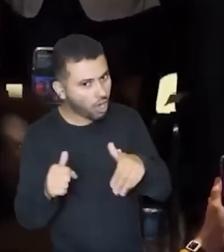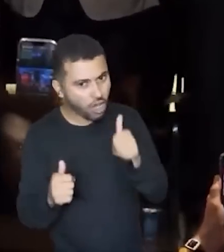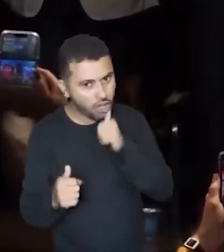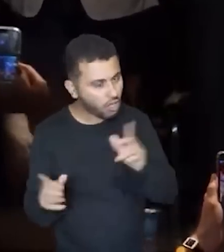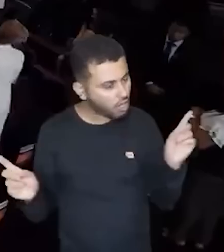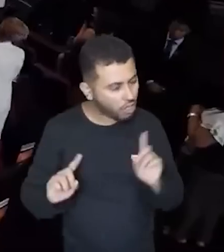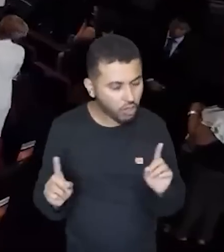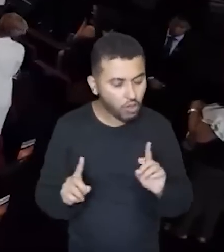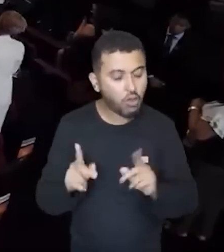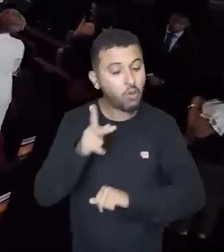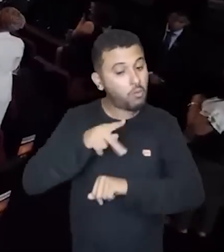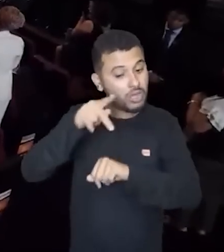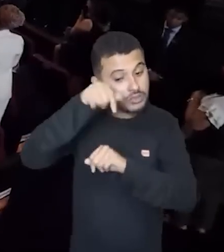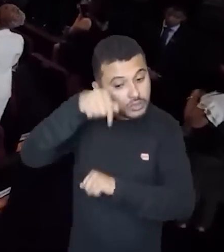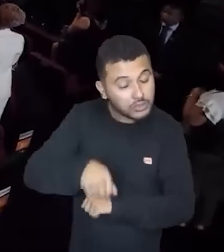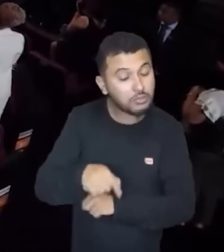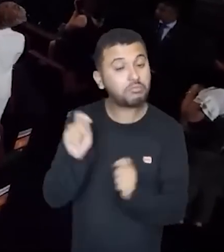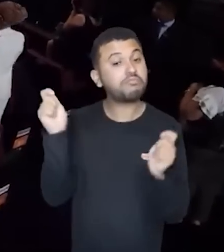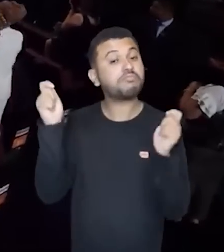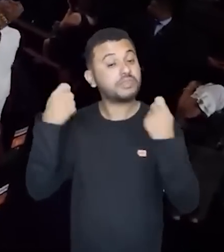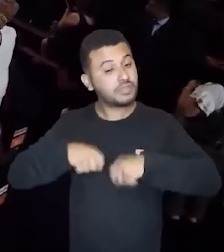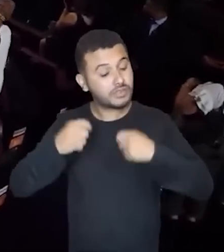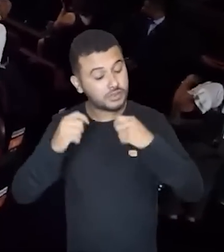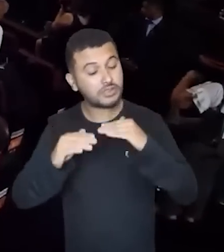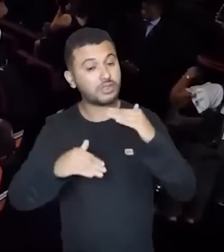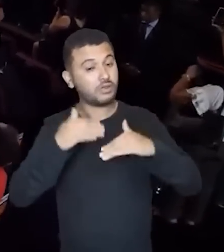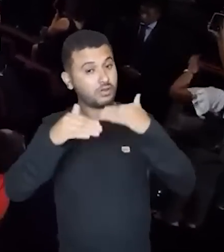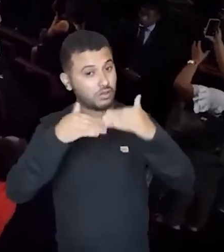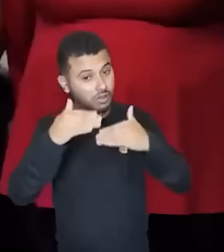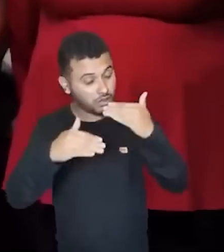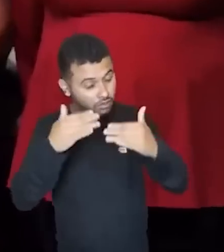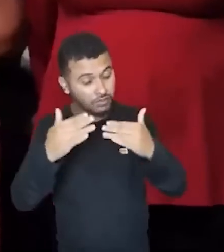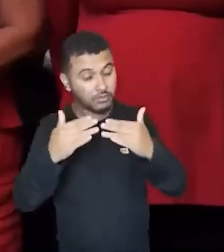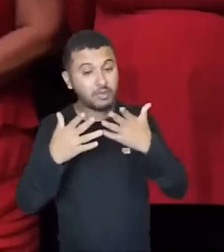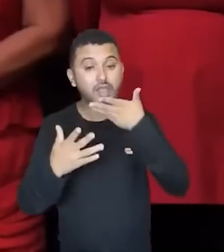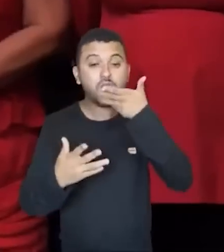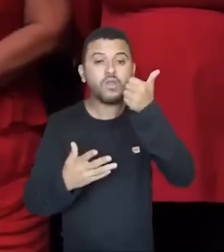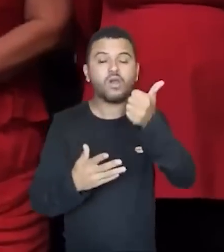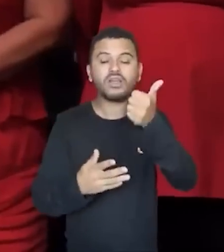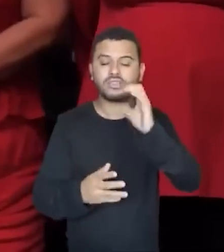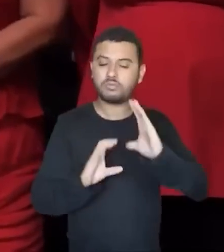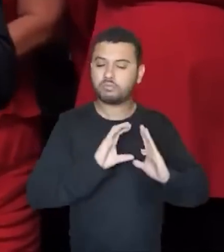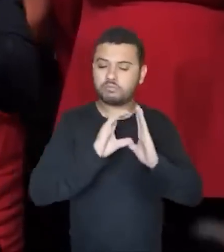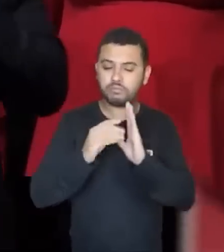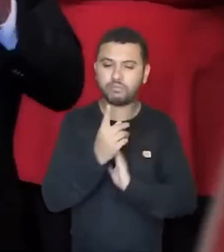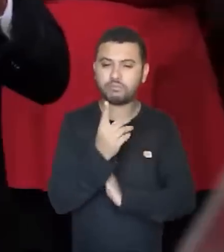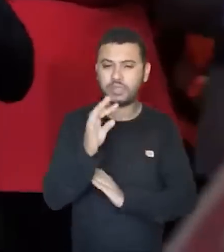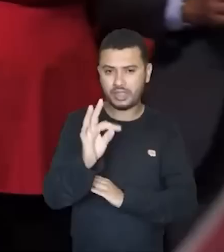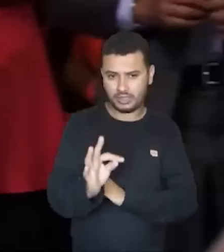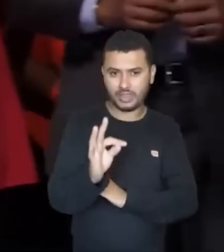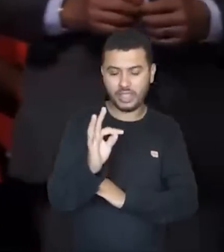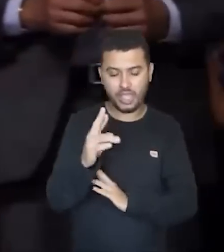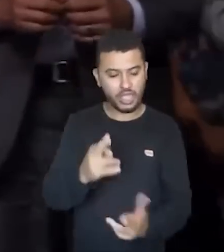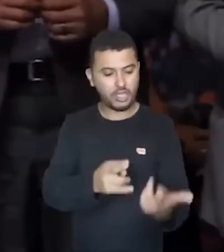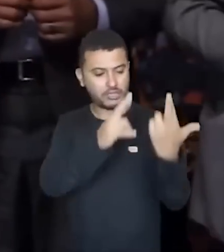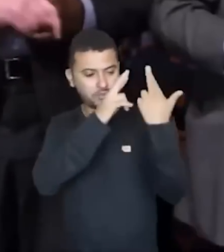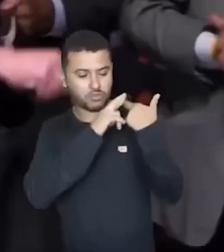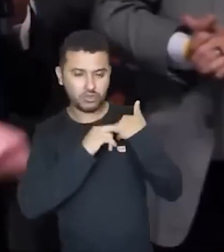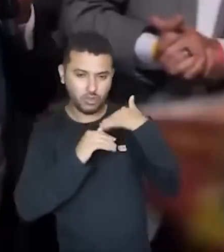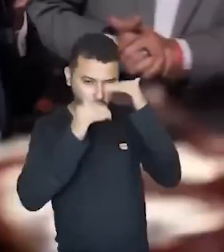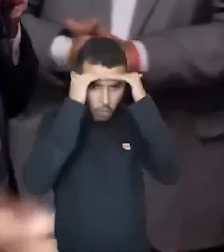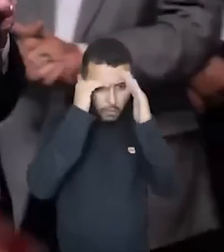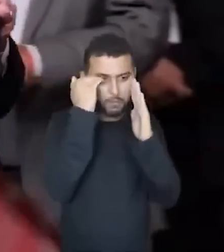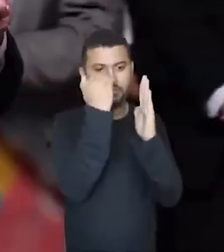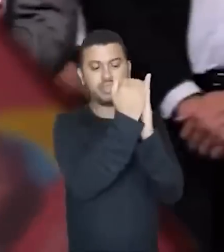país só será construído se o PT assumir a responsabilidade de cumprir aquilo que é a